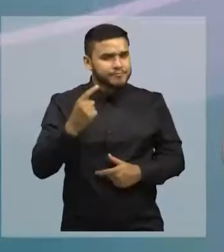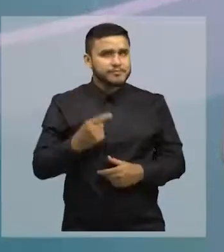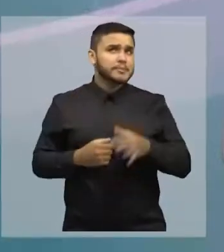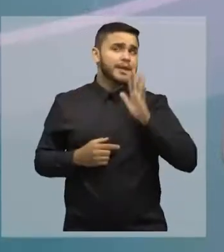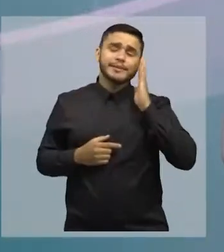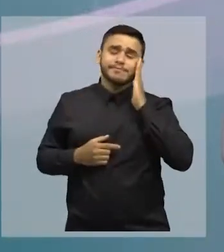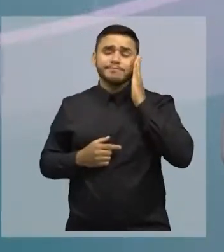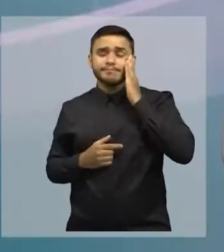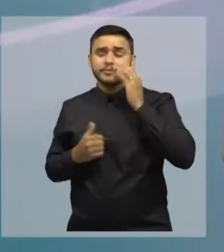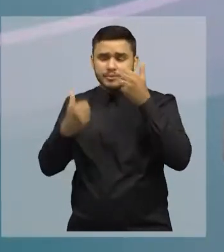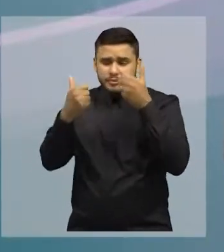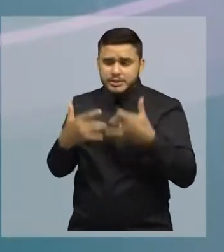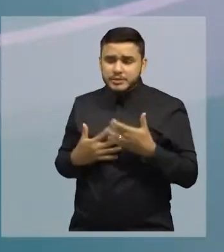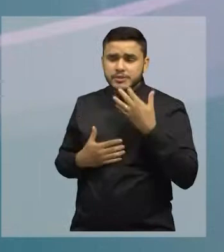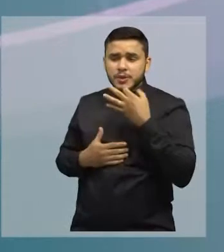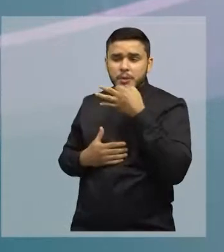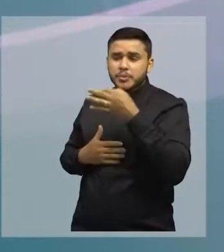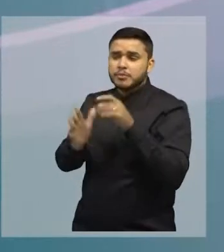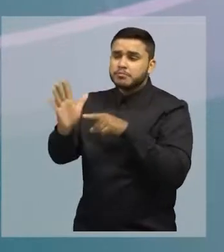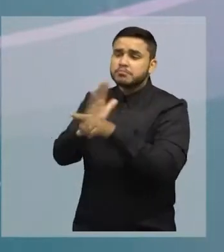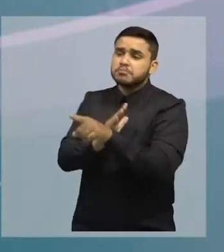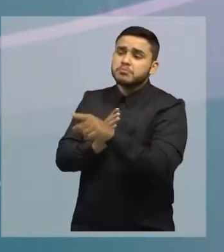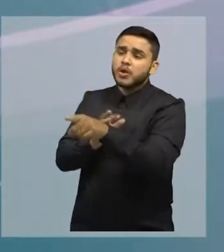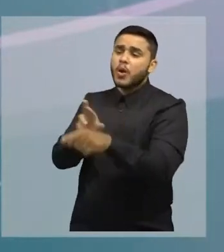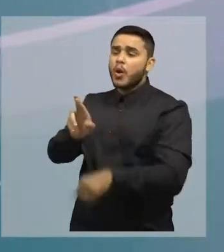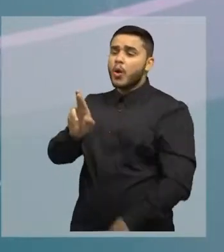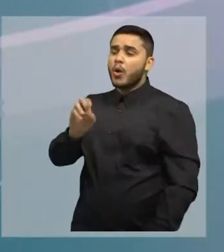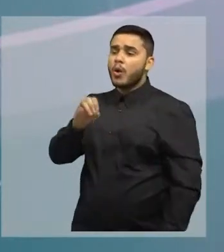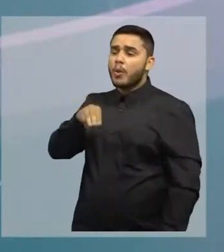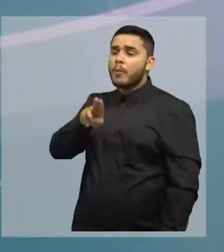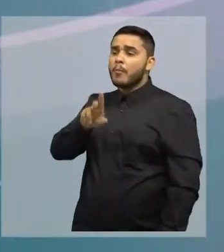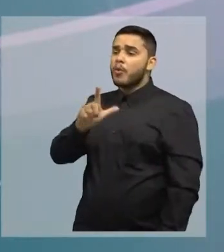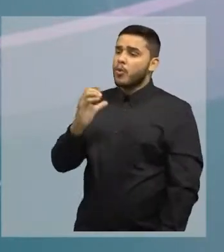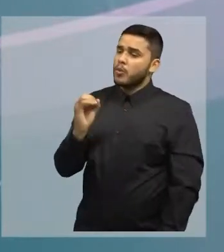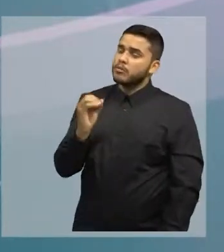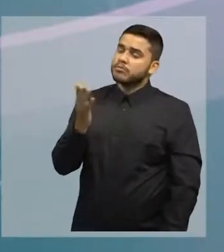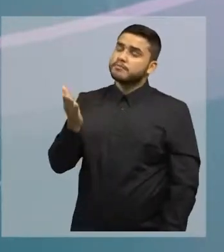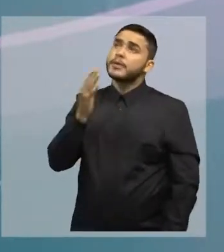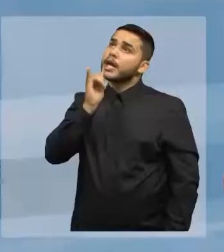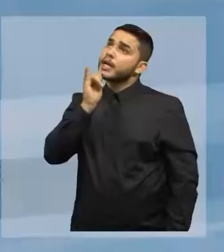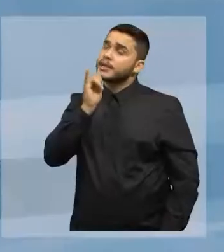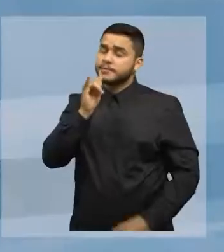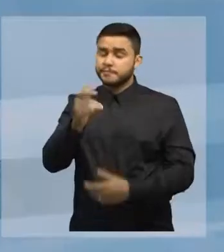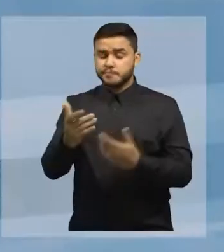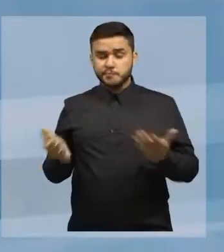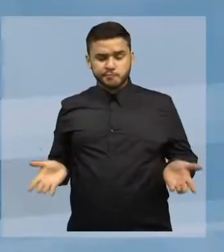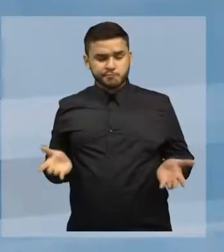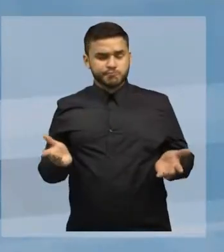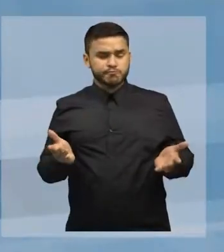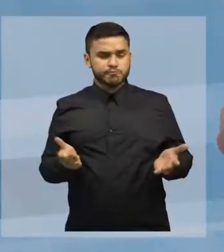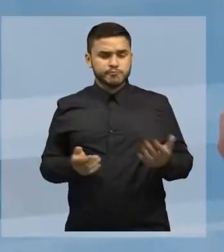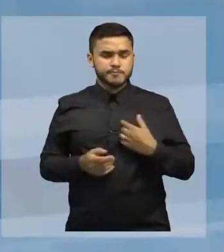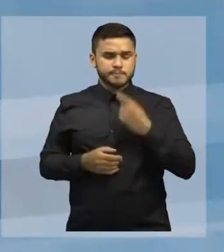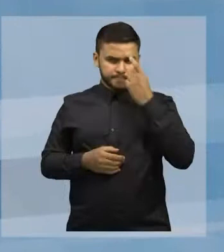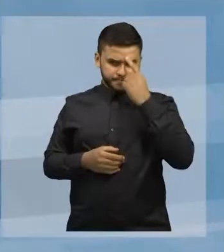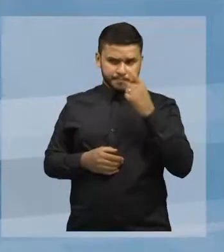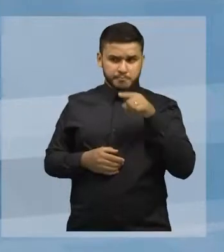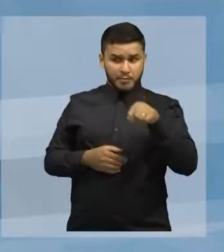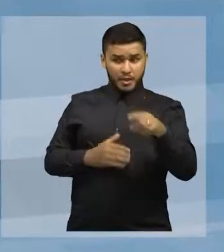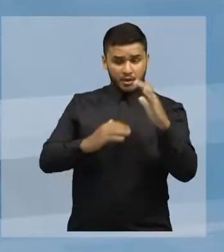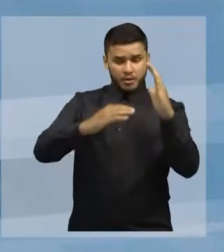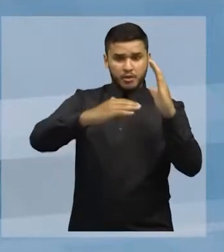no atual momento político brasileiro? Porque desvalorizar o Congresso Nacional, simbolicamente